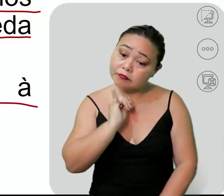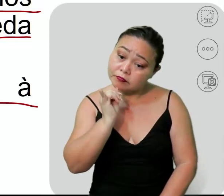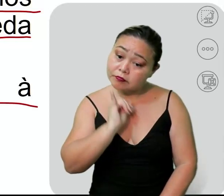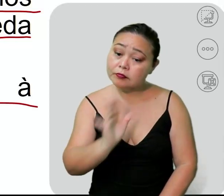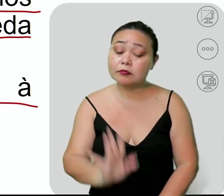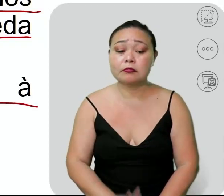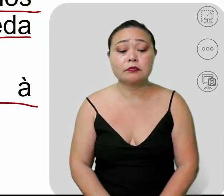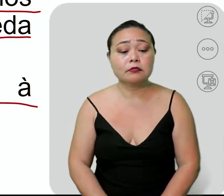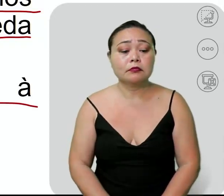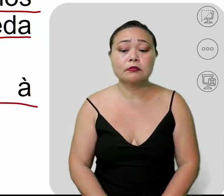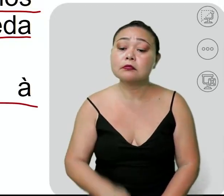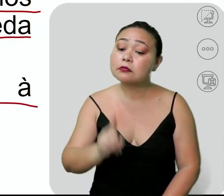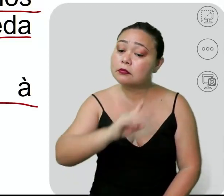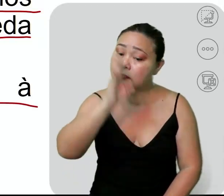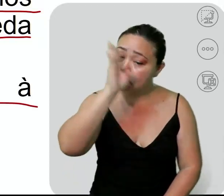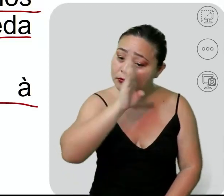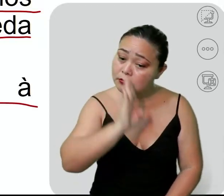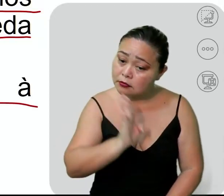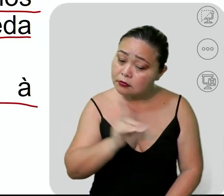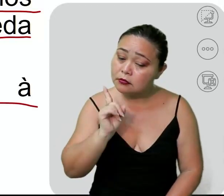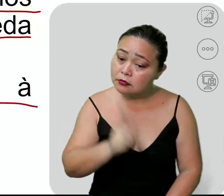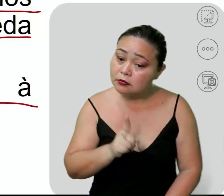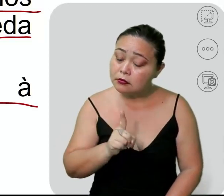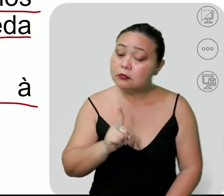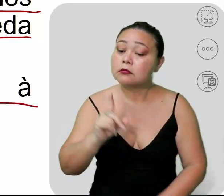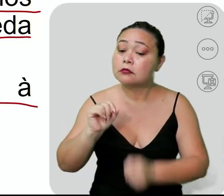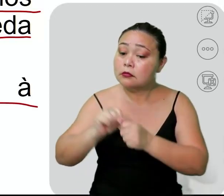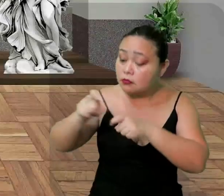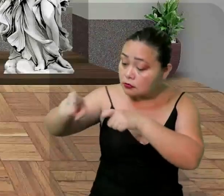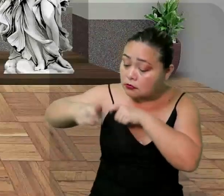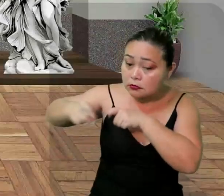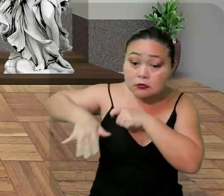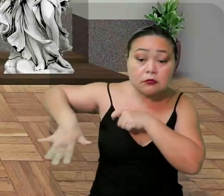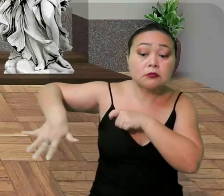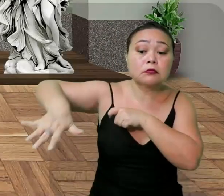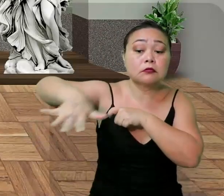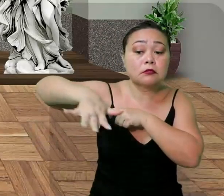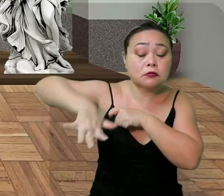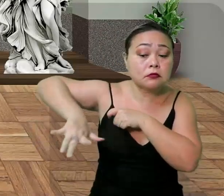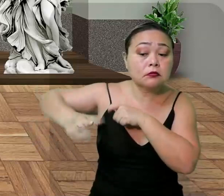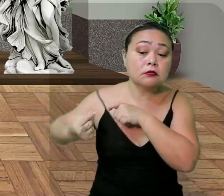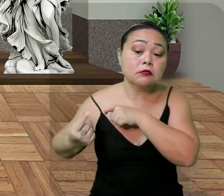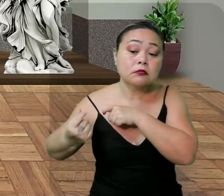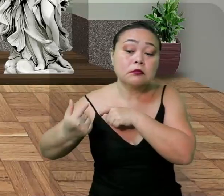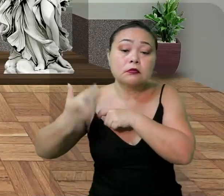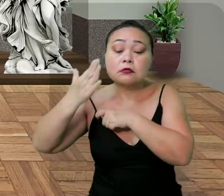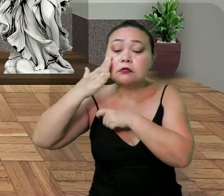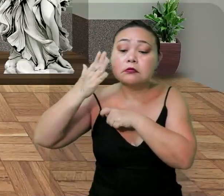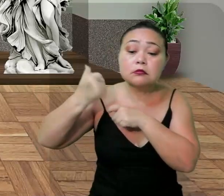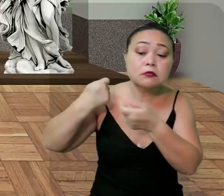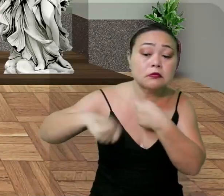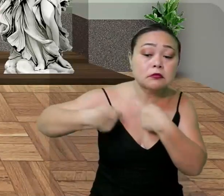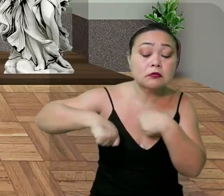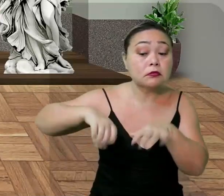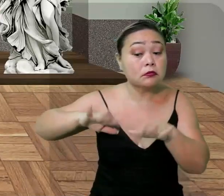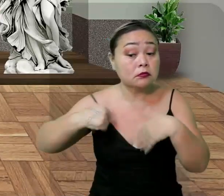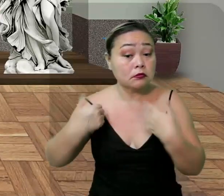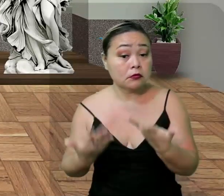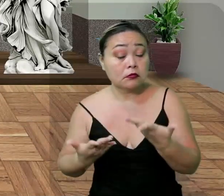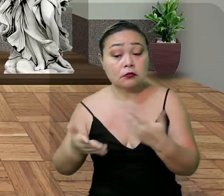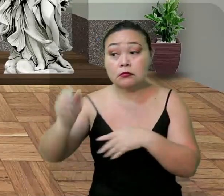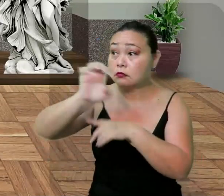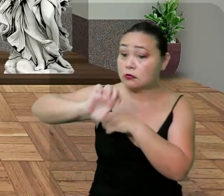exemplo. O Brasil é um país de agronegócio, mas você precisa fazer derrubada. Ah, mano, e aí?